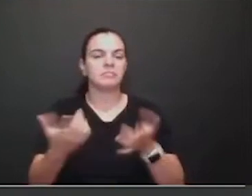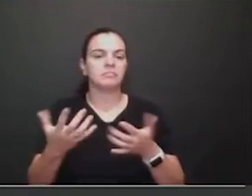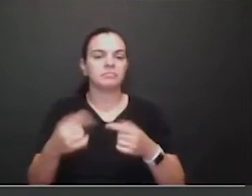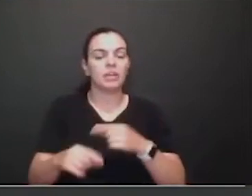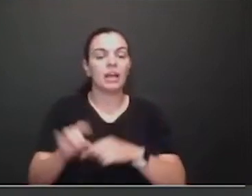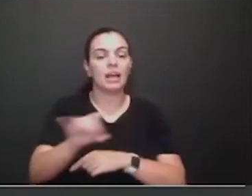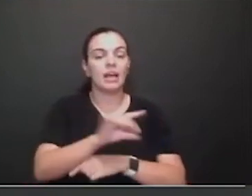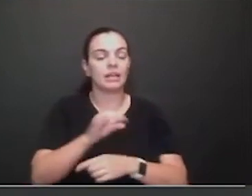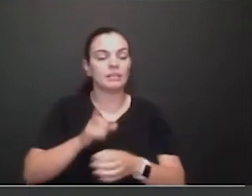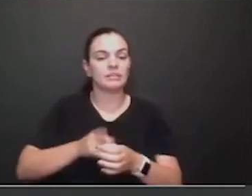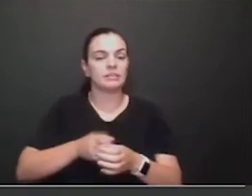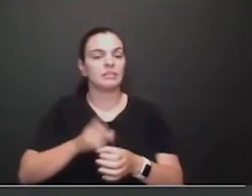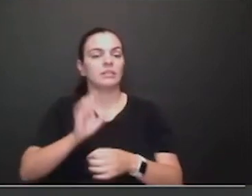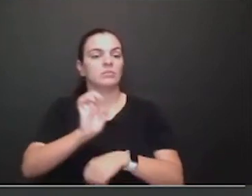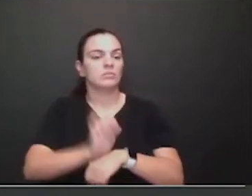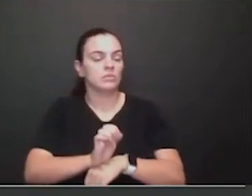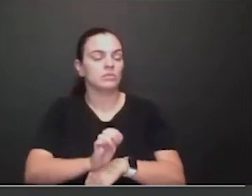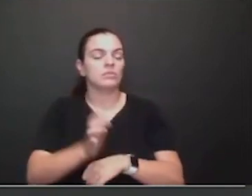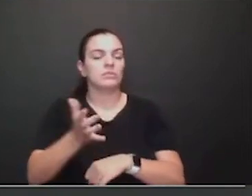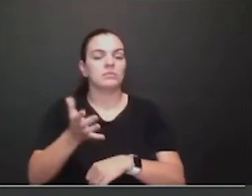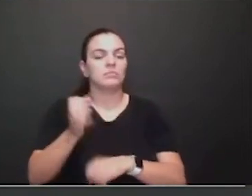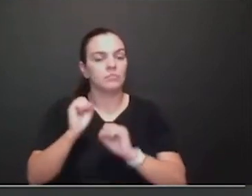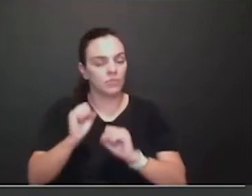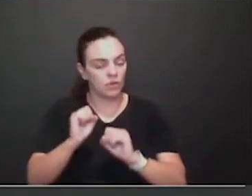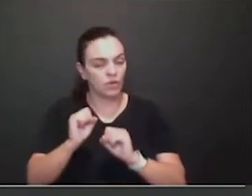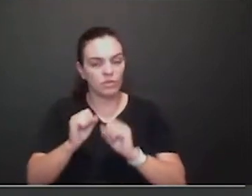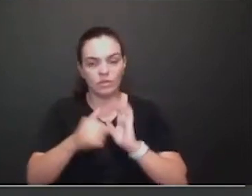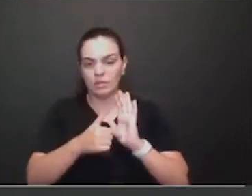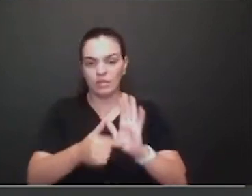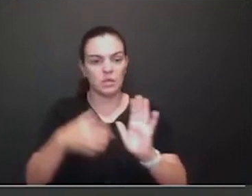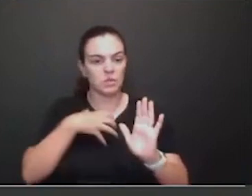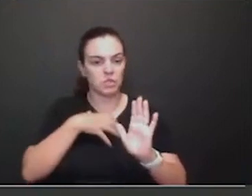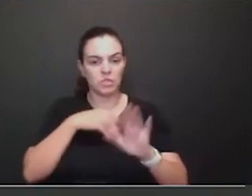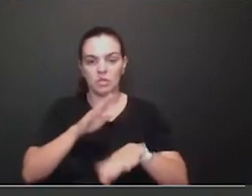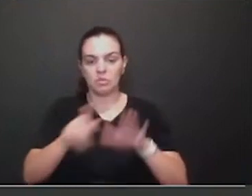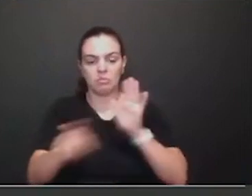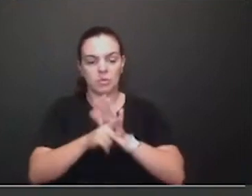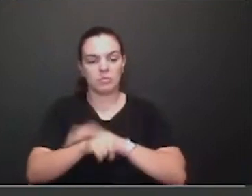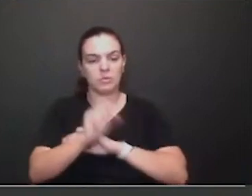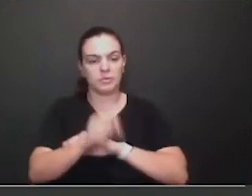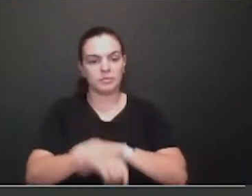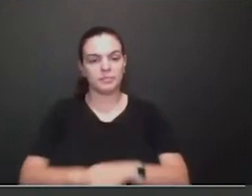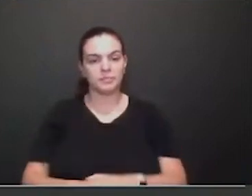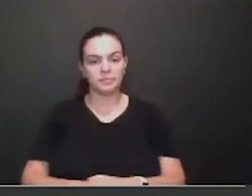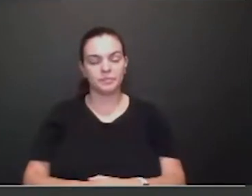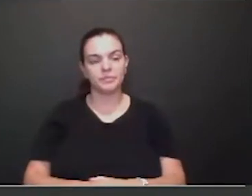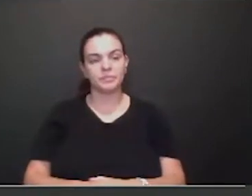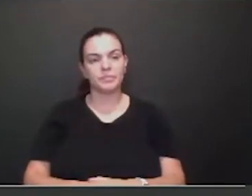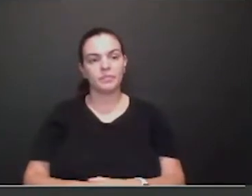maneira tecnicamente mais viável, mais confortável de apresentar. Podemos ir adiante?